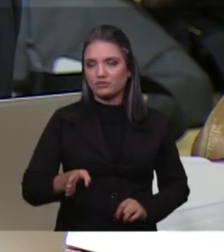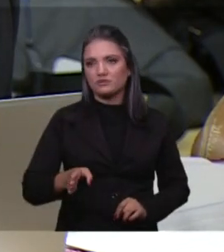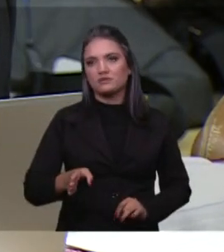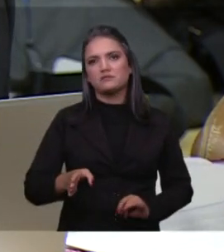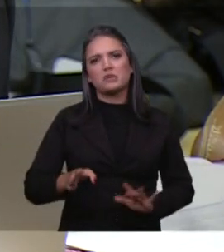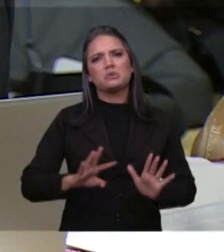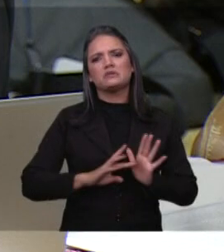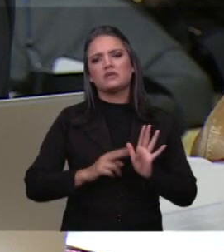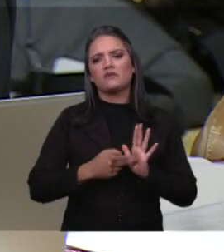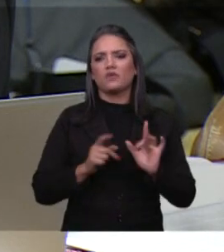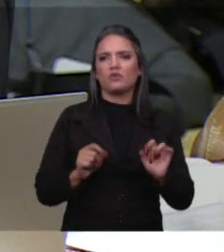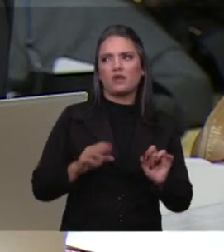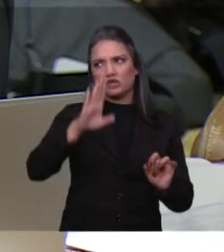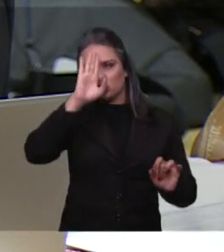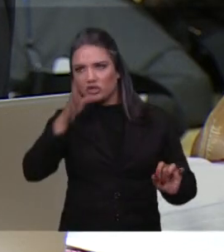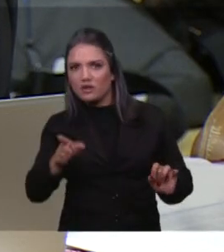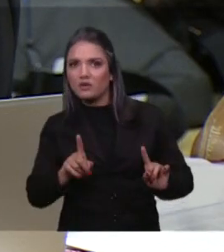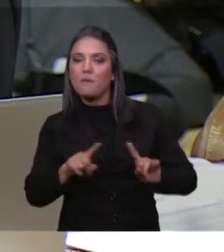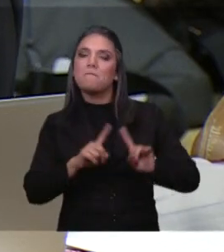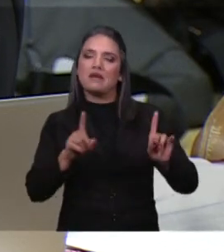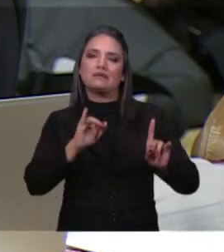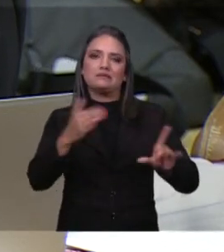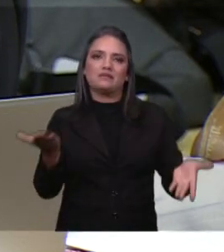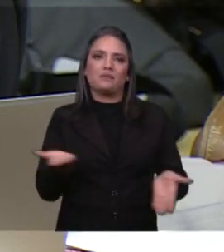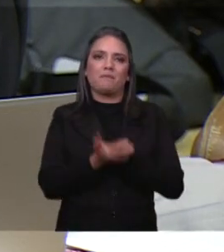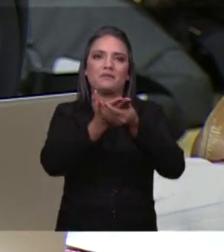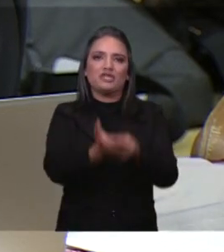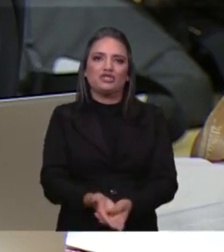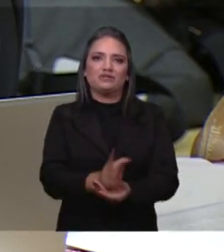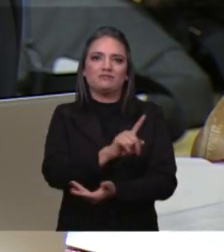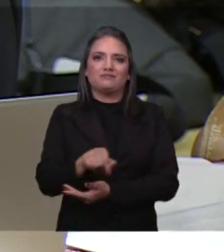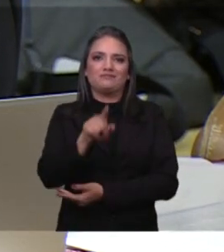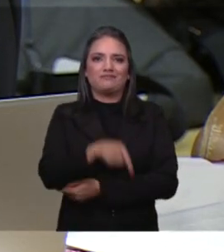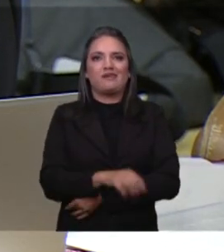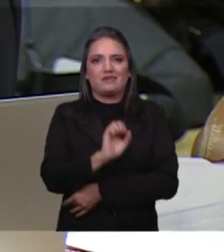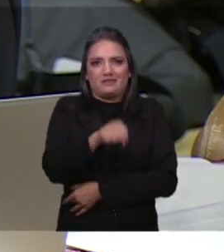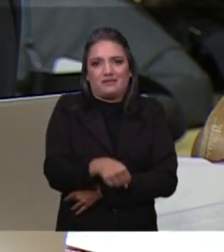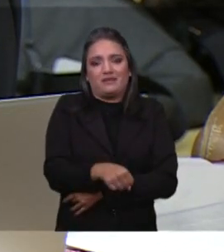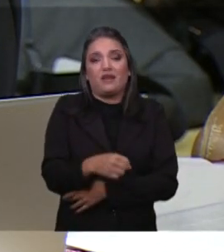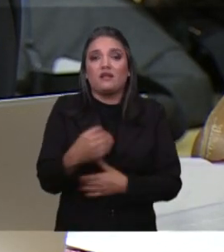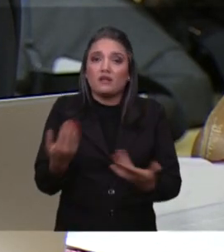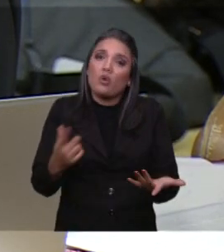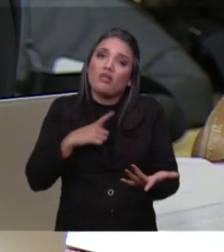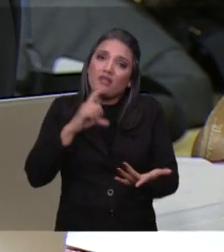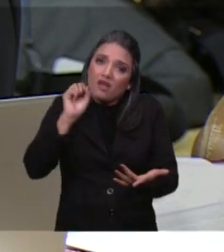quis dizer? Automaticamente não, mas se entrar com rescisória, sim. Então, houve uma certa modulação.